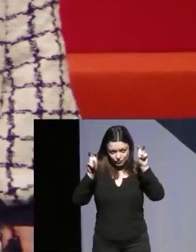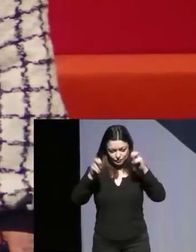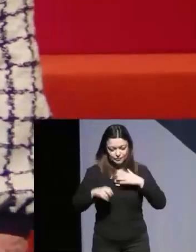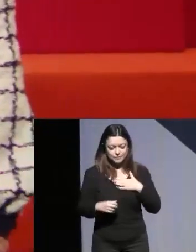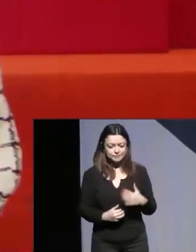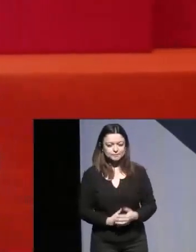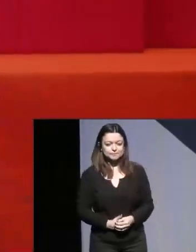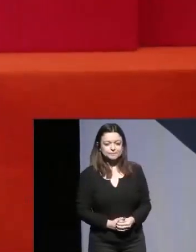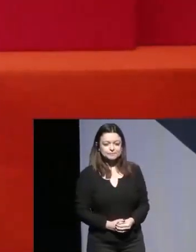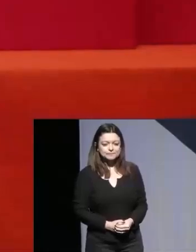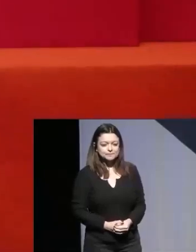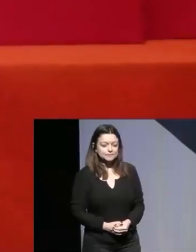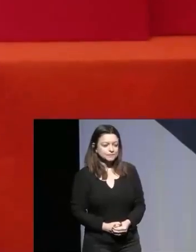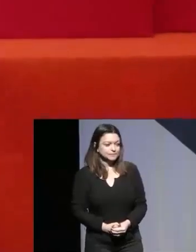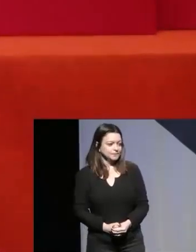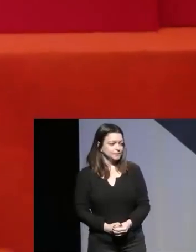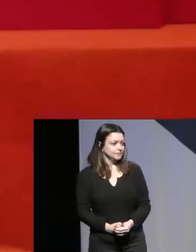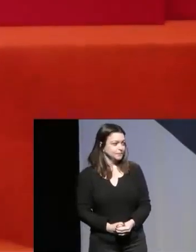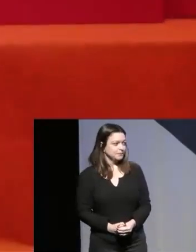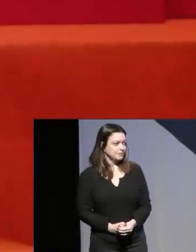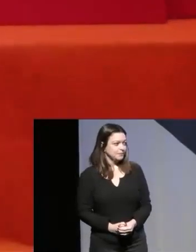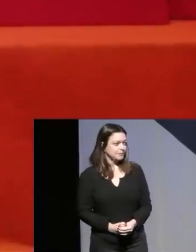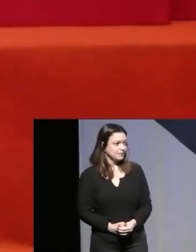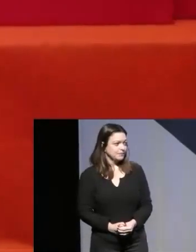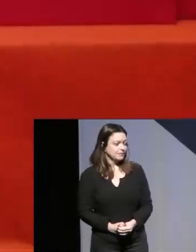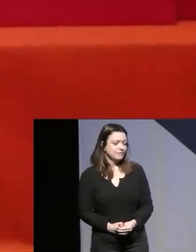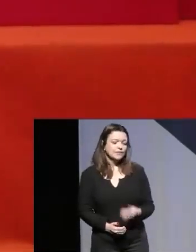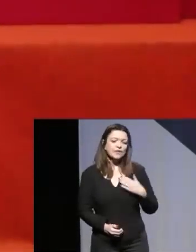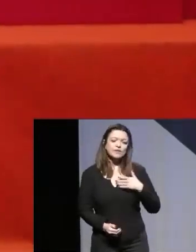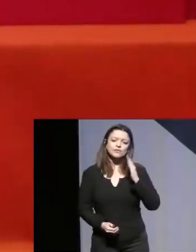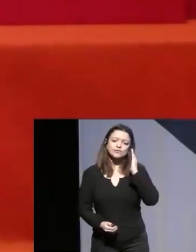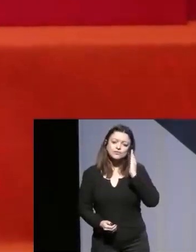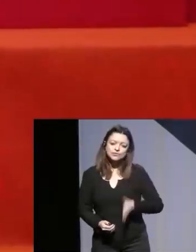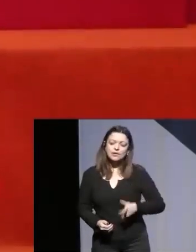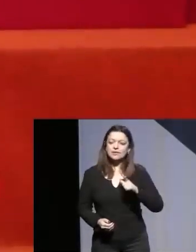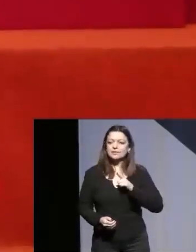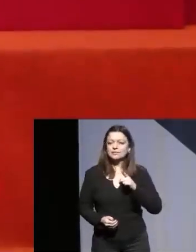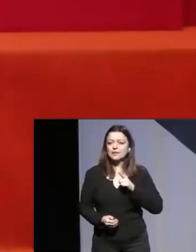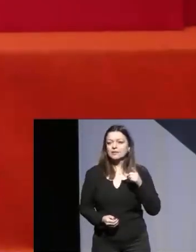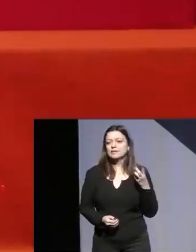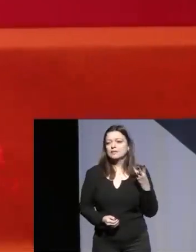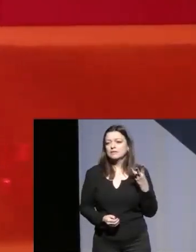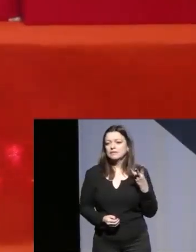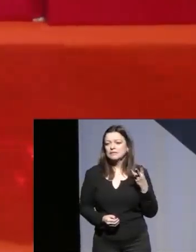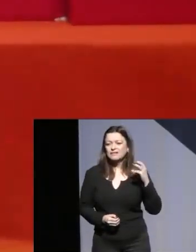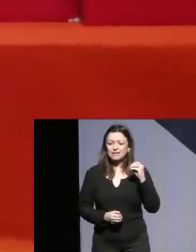Nós estamos já há quase 30 anos falando em